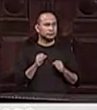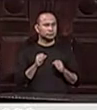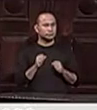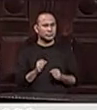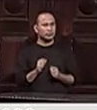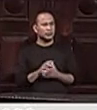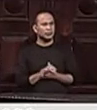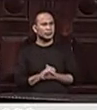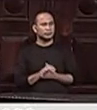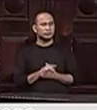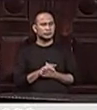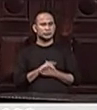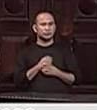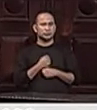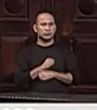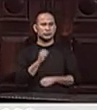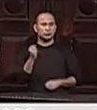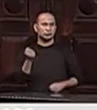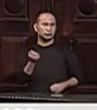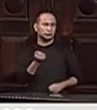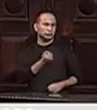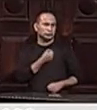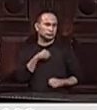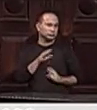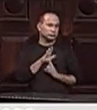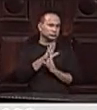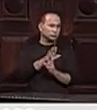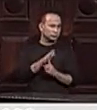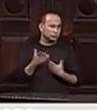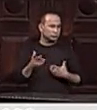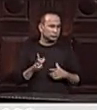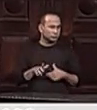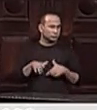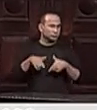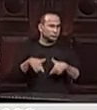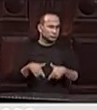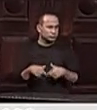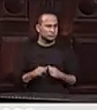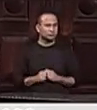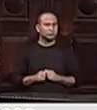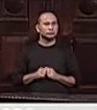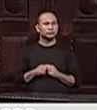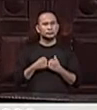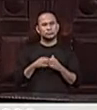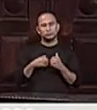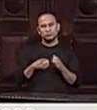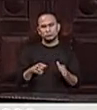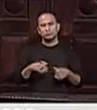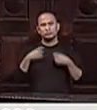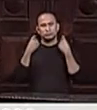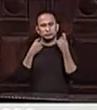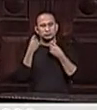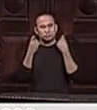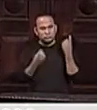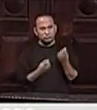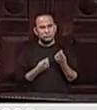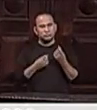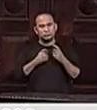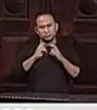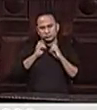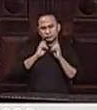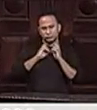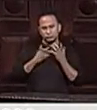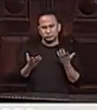cesta de números e indicadores do custo do sistema operacional de transporte. Me preocupa que essa discussão